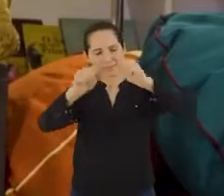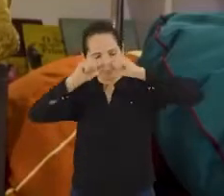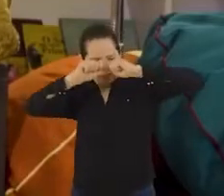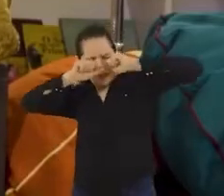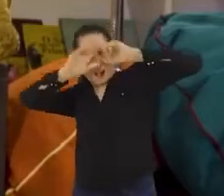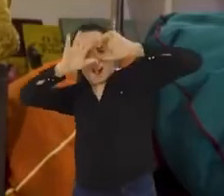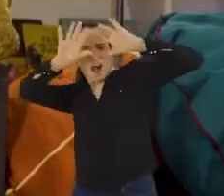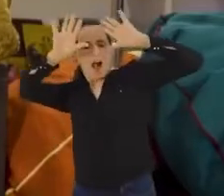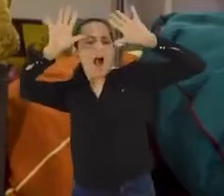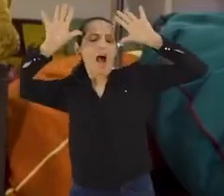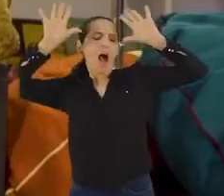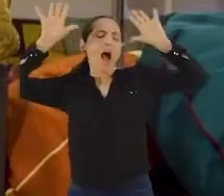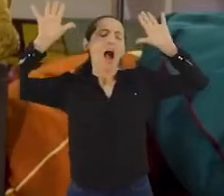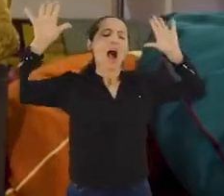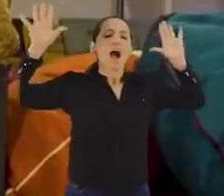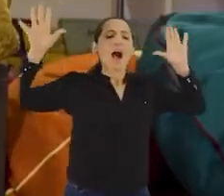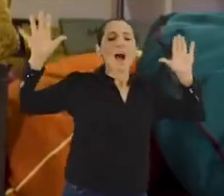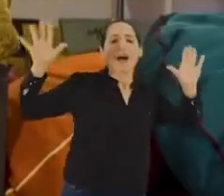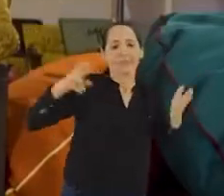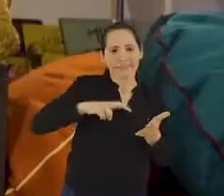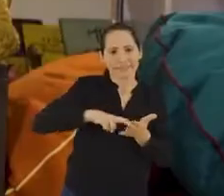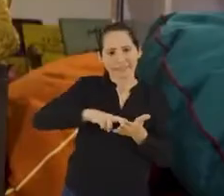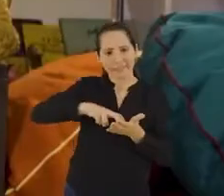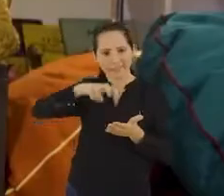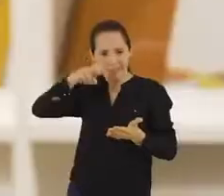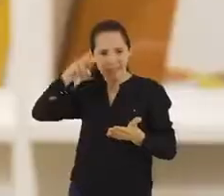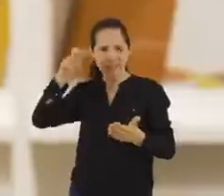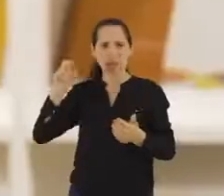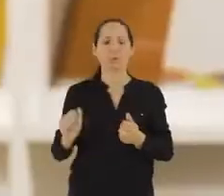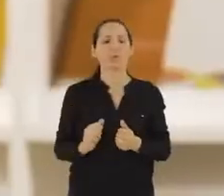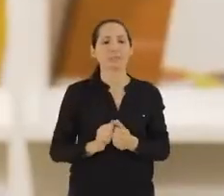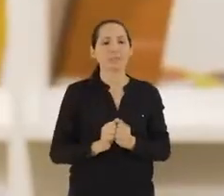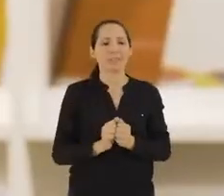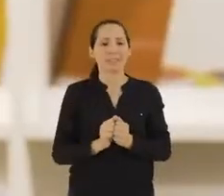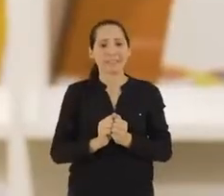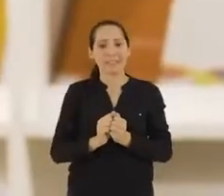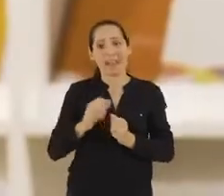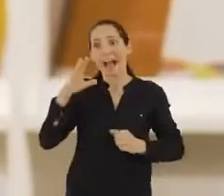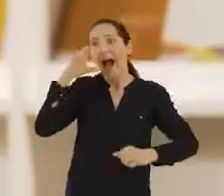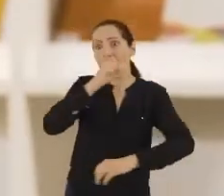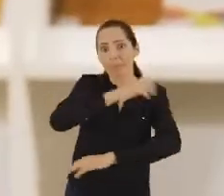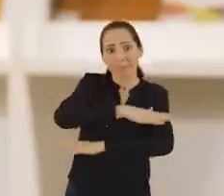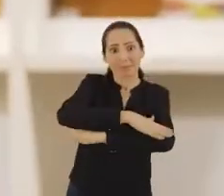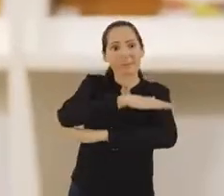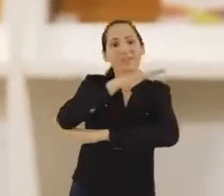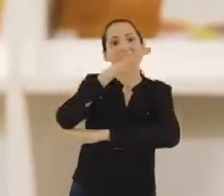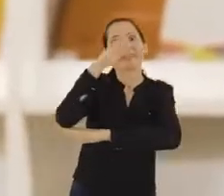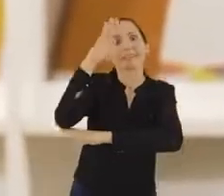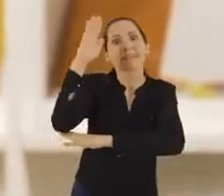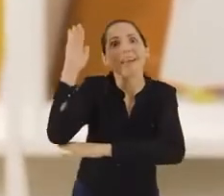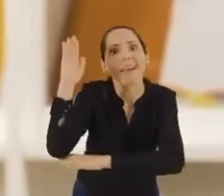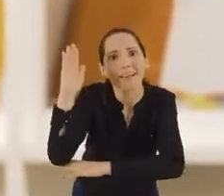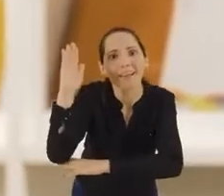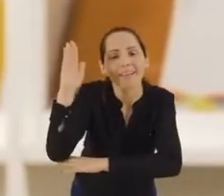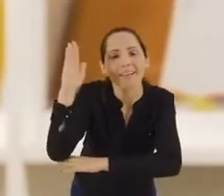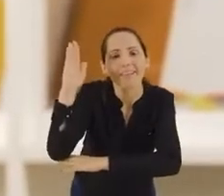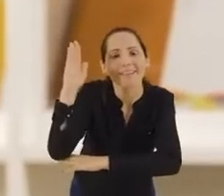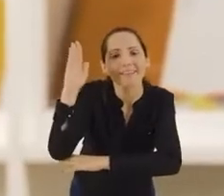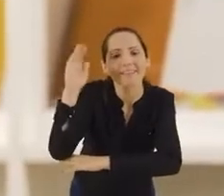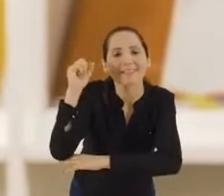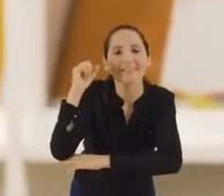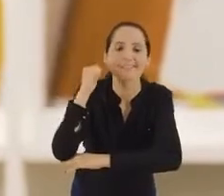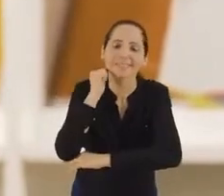Acordava cedo, pulava da cama e ia direto para o janelão de vidro que ficava no seu quarto. E